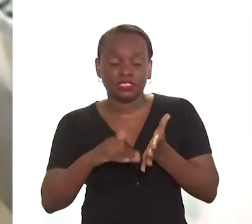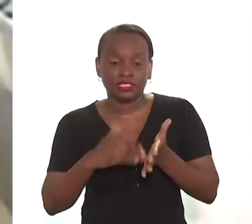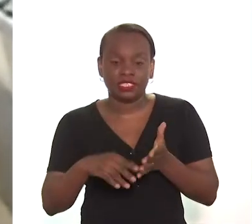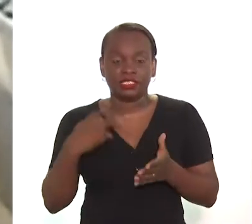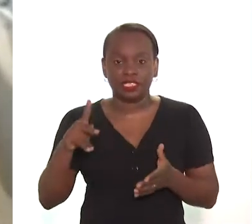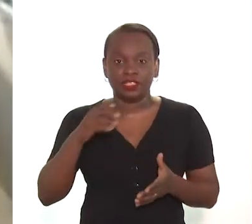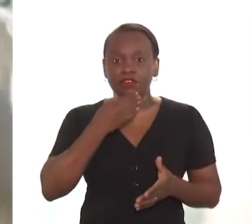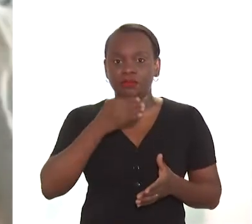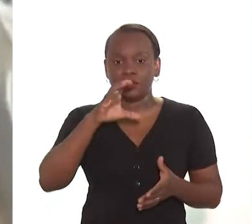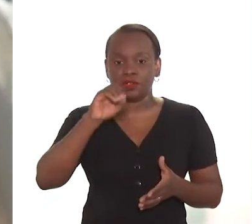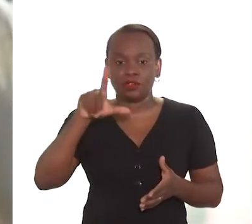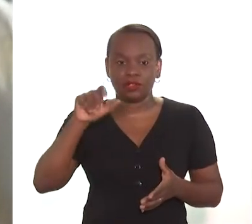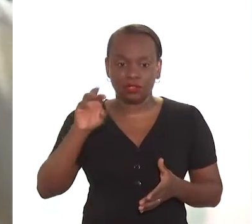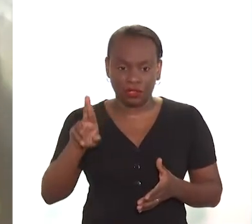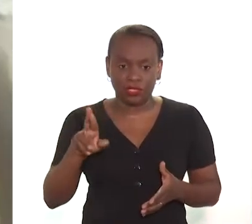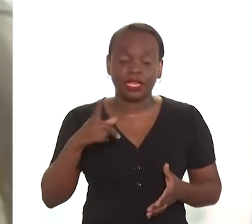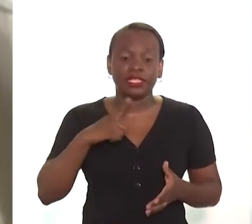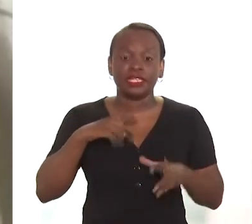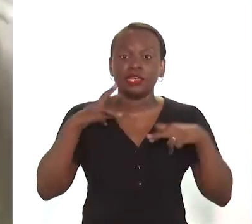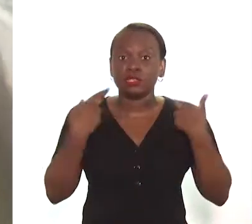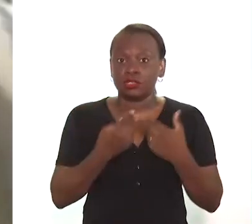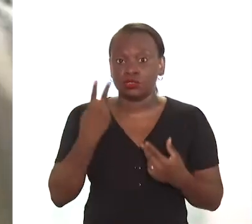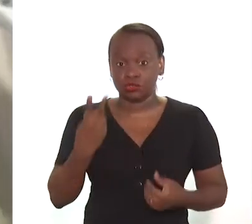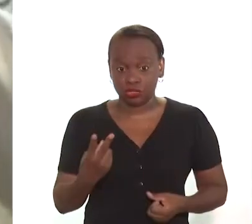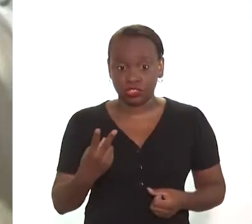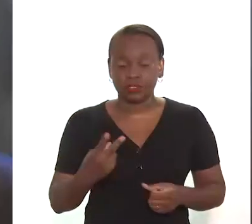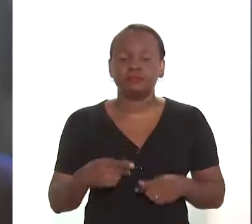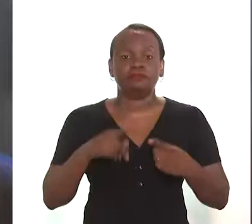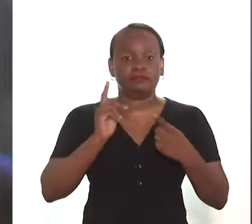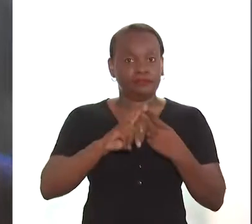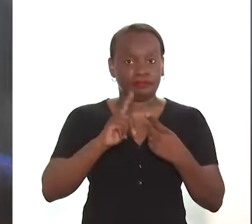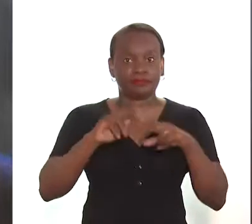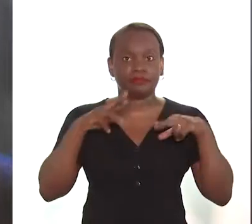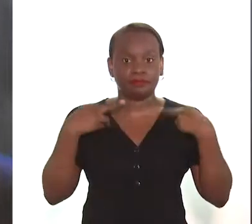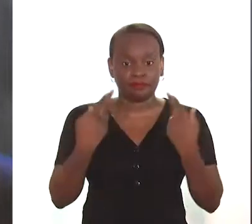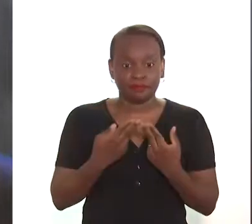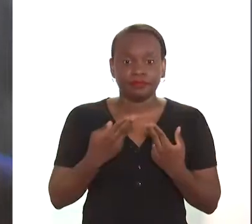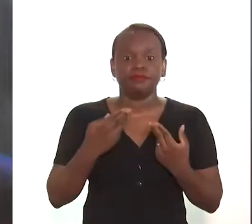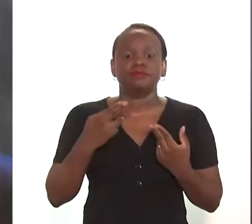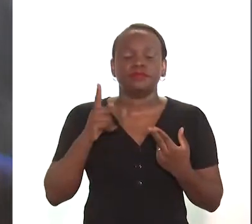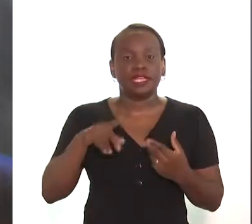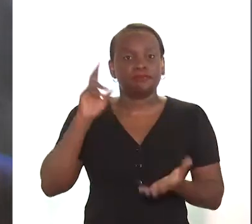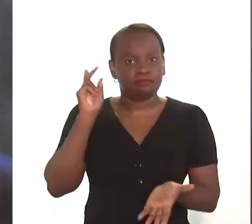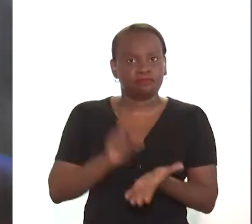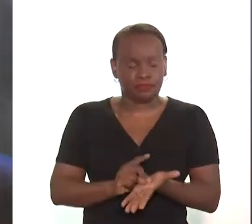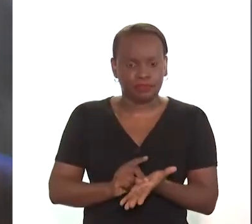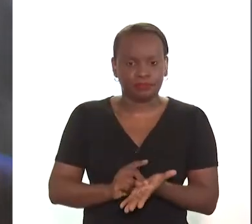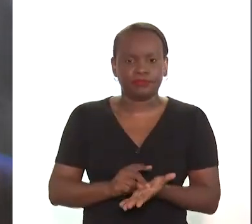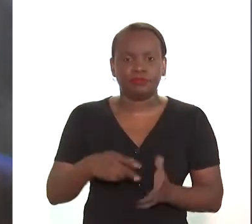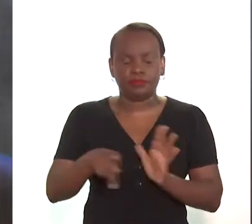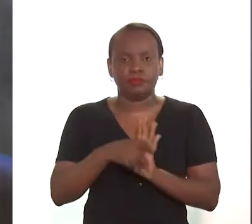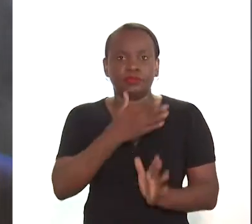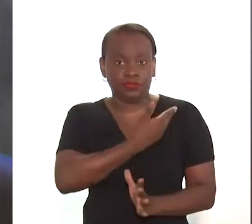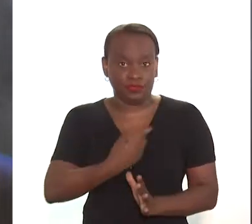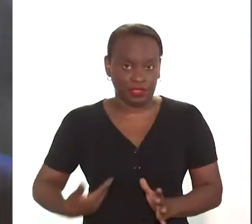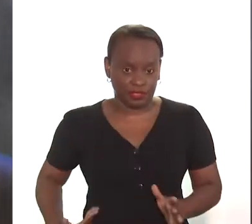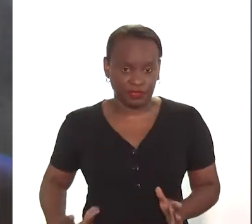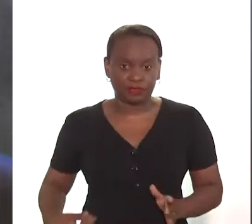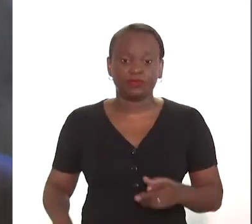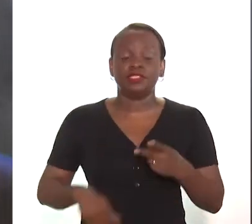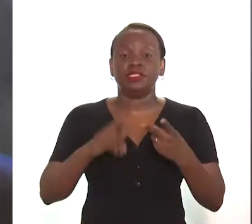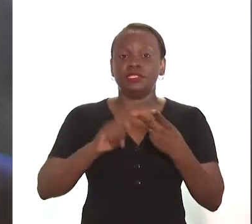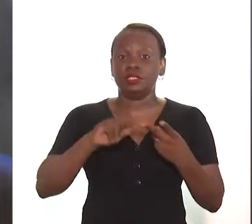secretário executivo. Aí eu descobri que tinham duas reuniões. A primeira reunião era a reunião oficial, a de